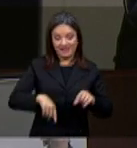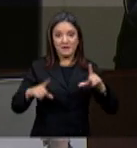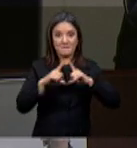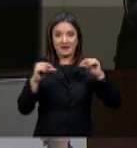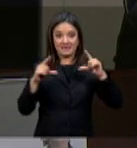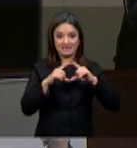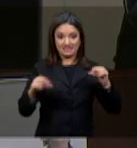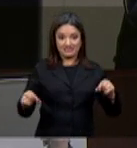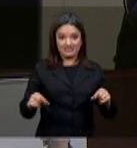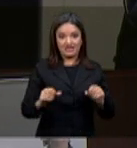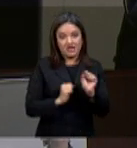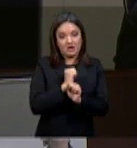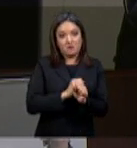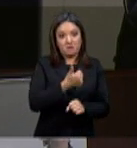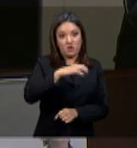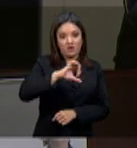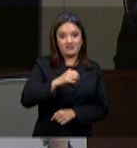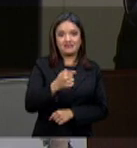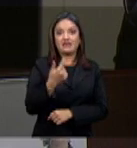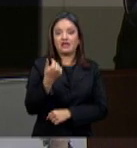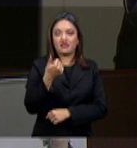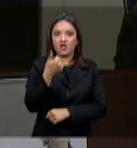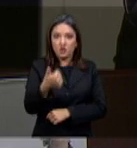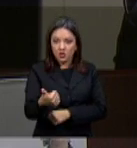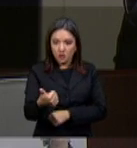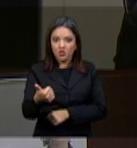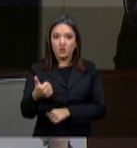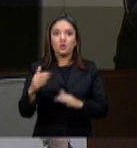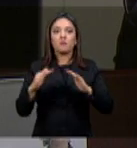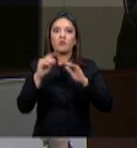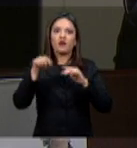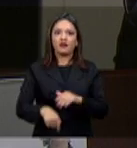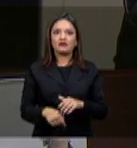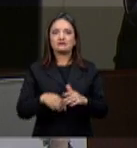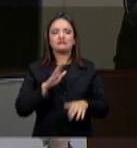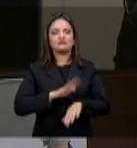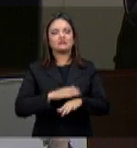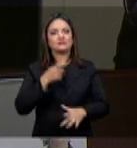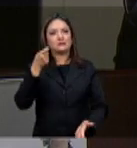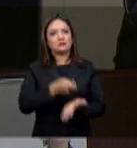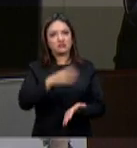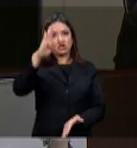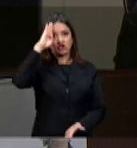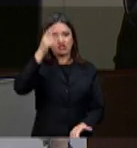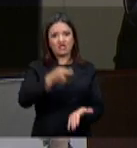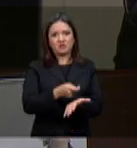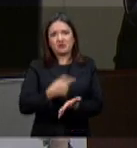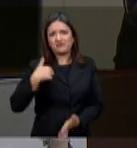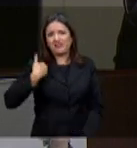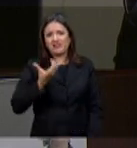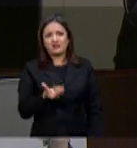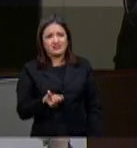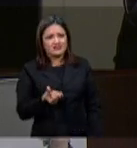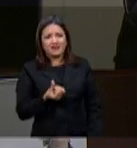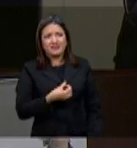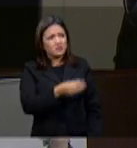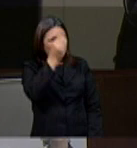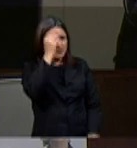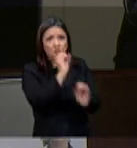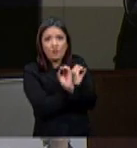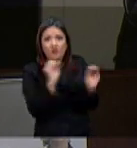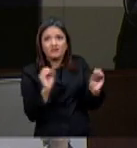71, ou seja, em plena ditadura. Eu tinha apenas 6 anos e só fui entender do que se tratava muito tempo